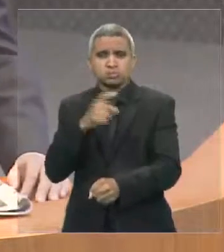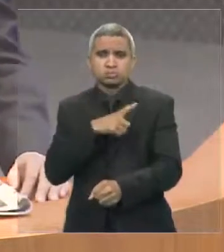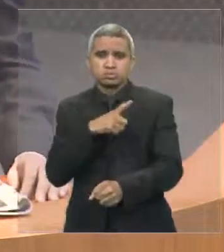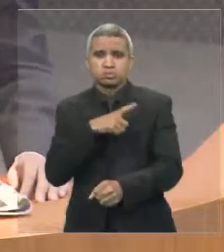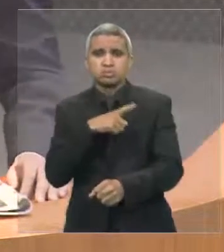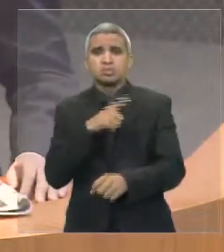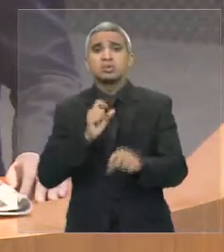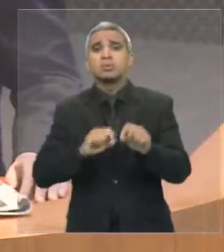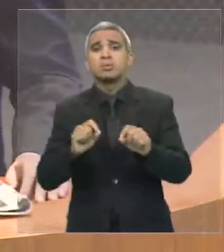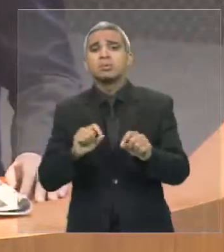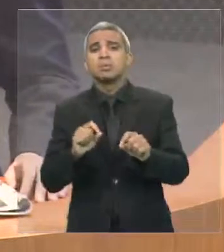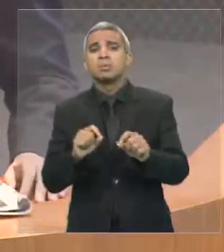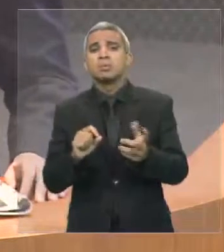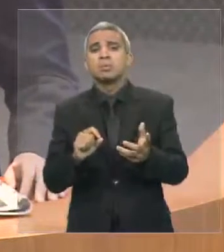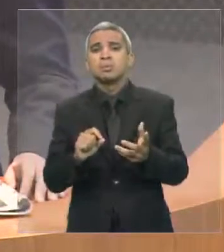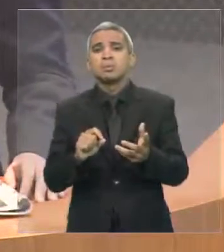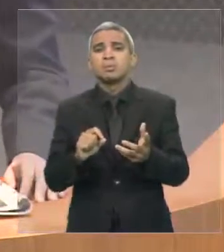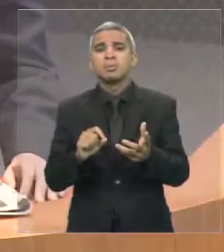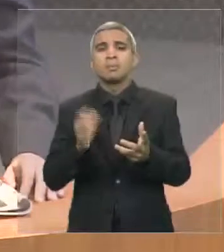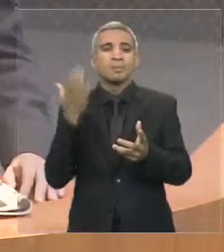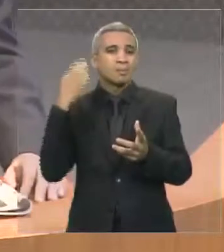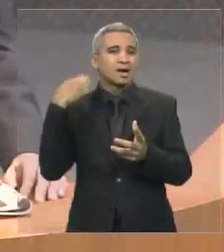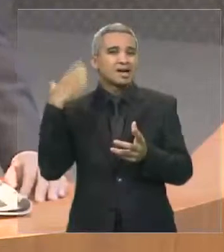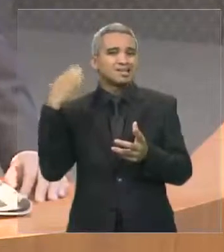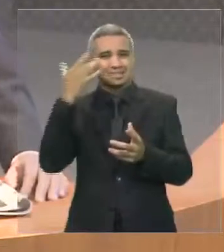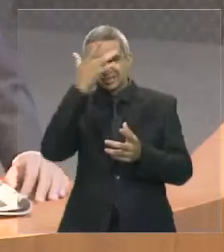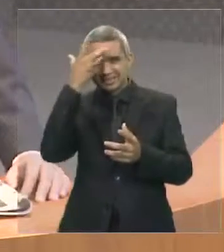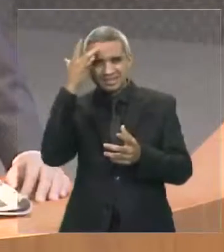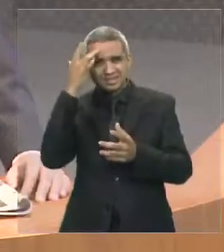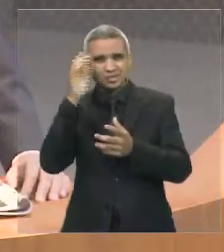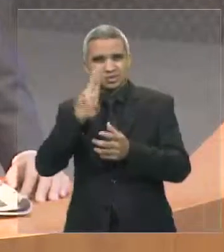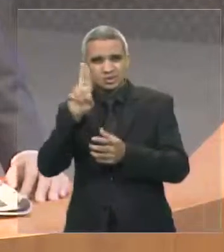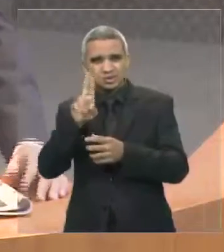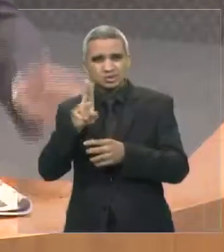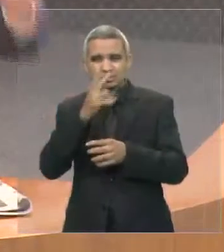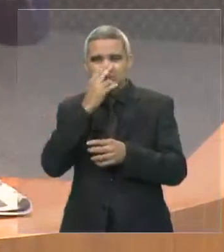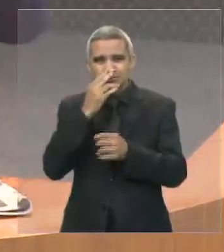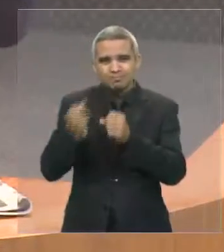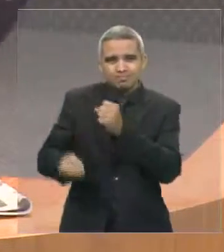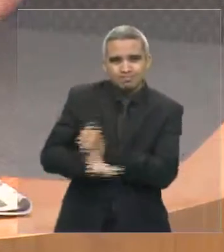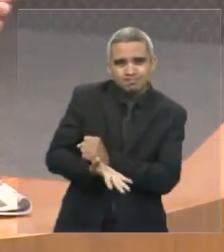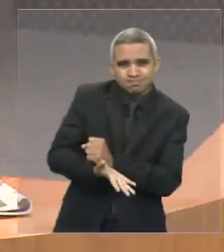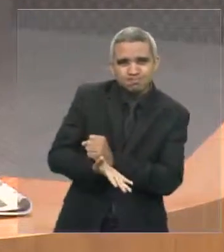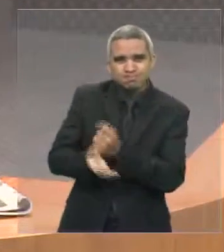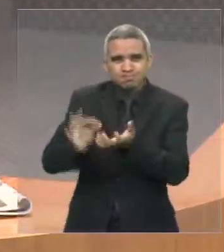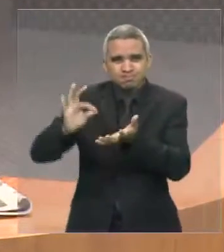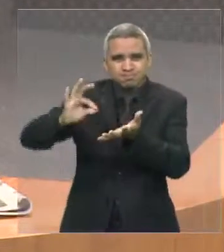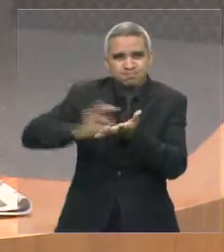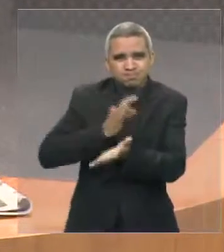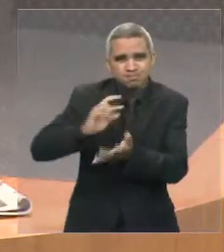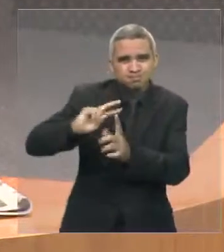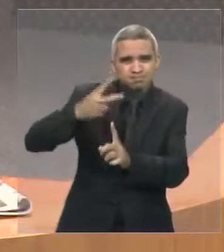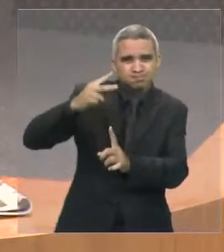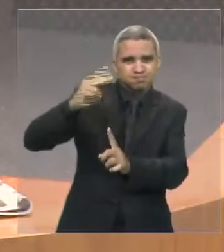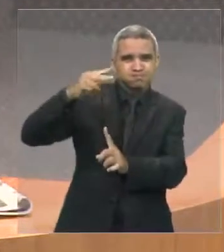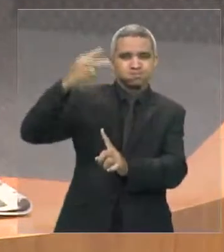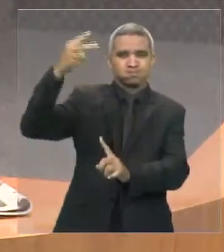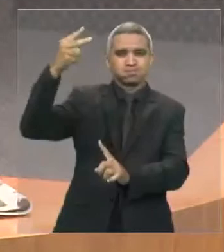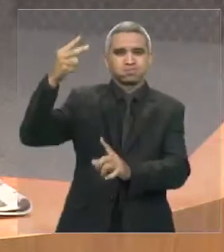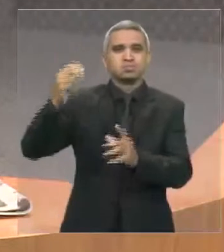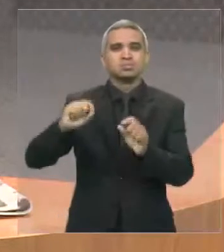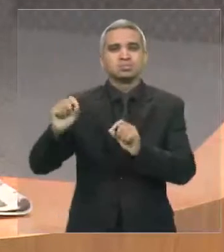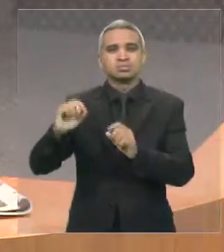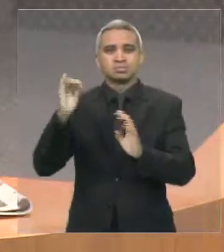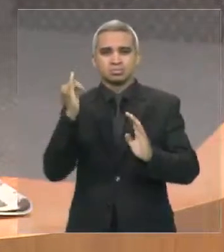deixou de ser a cabide de emprego que sempre foi, dos esquemas de contratos milionários, para ser um